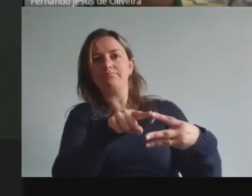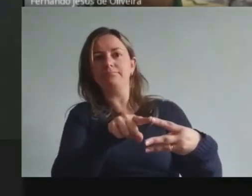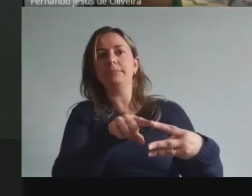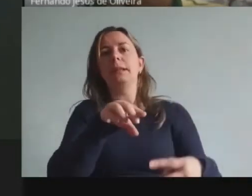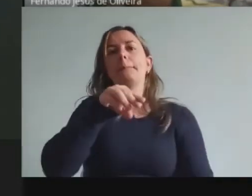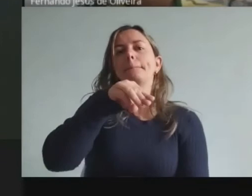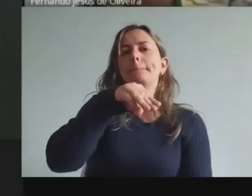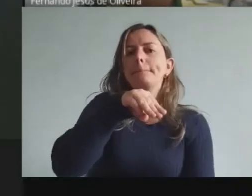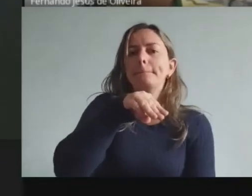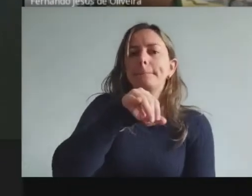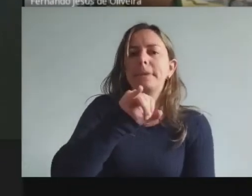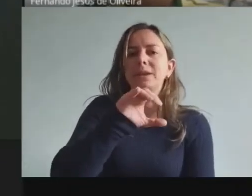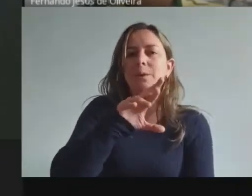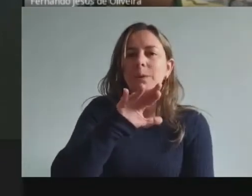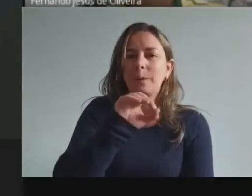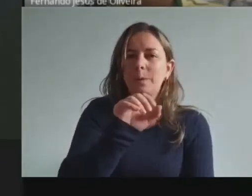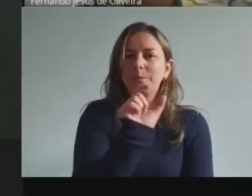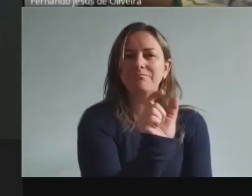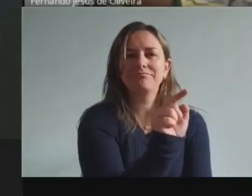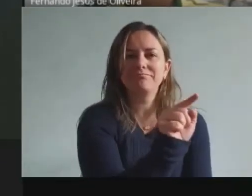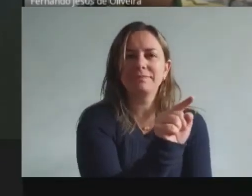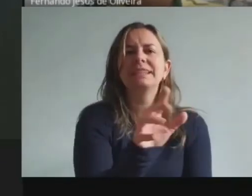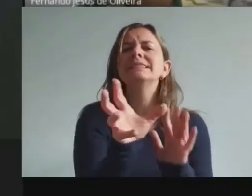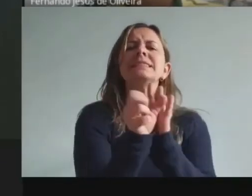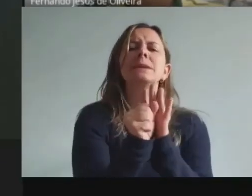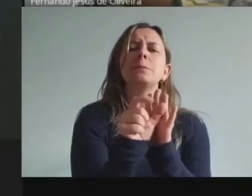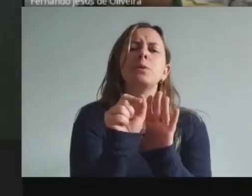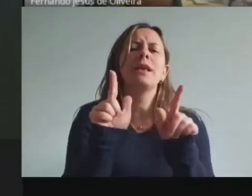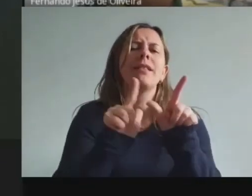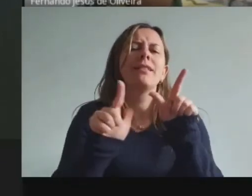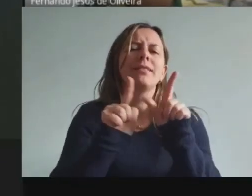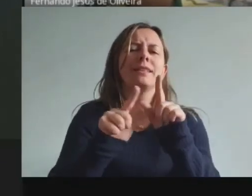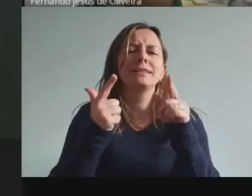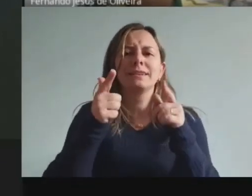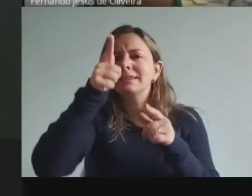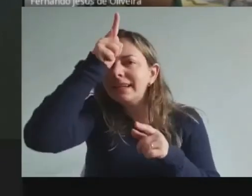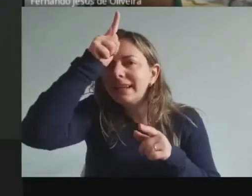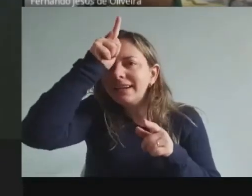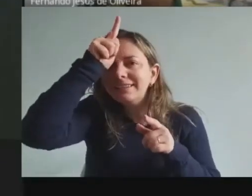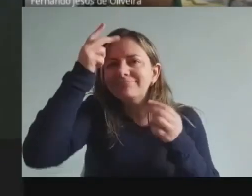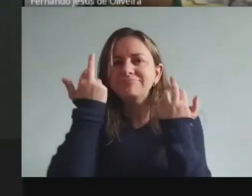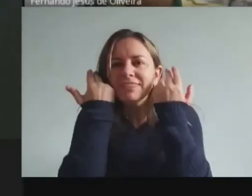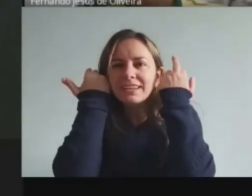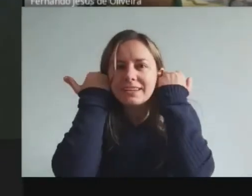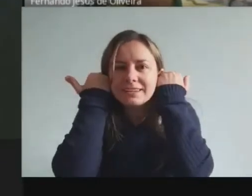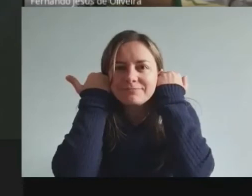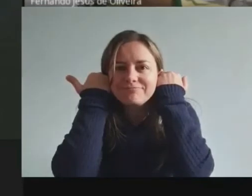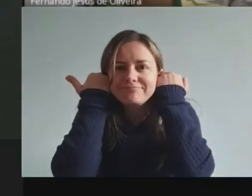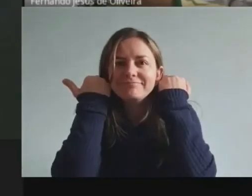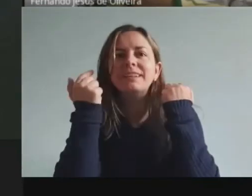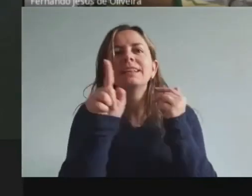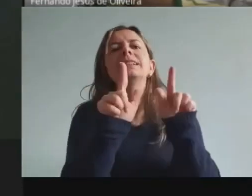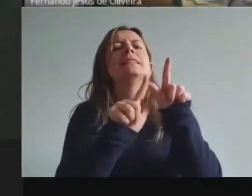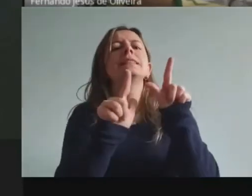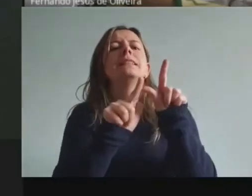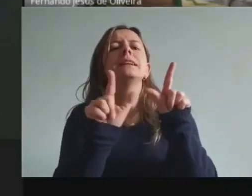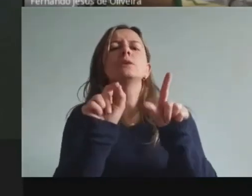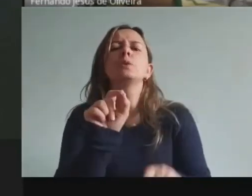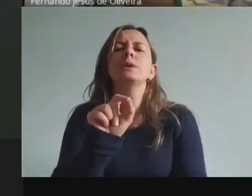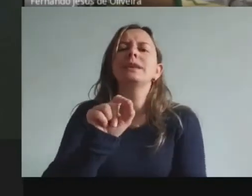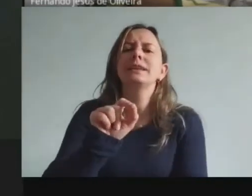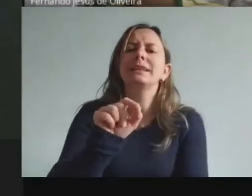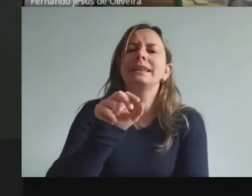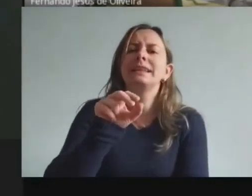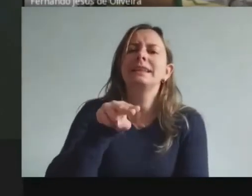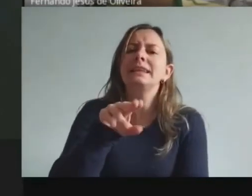Micro, né? O micro, o símbolo dele é uma letra grega. tá? Essa letra grega aqui, essa letra grega